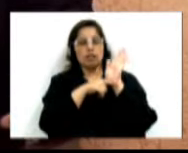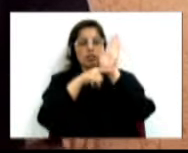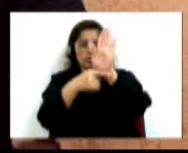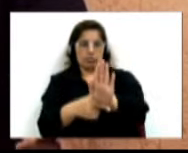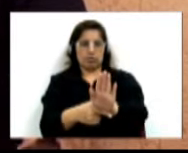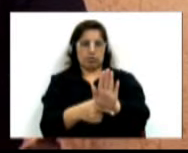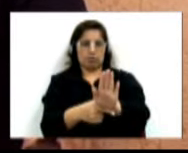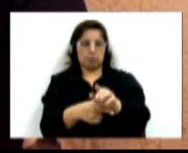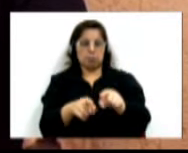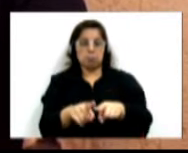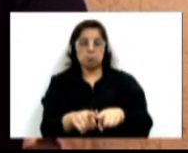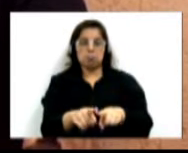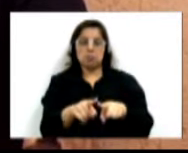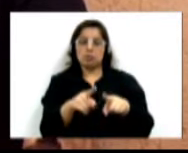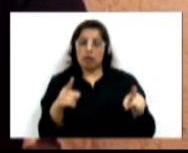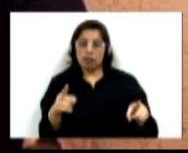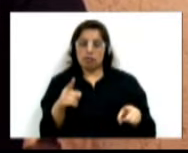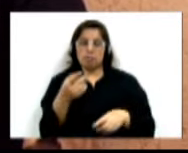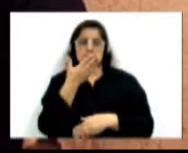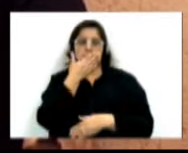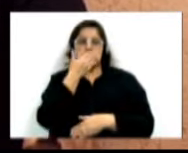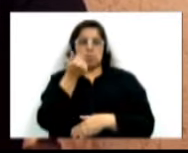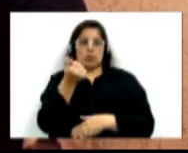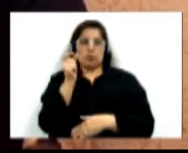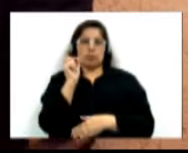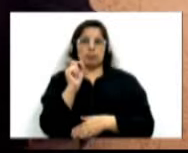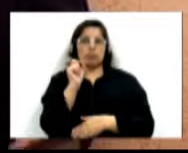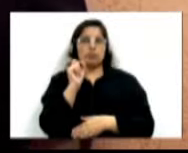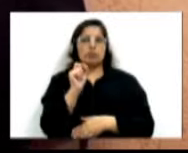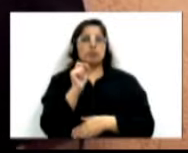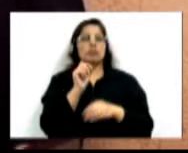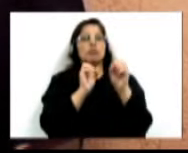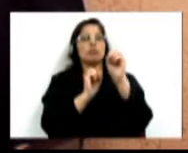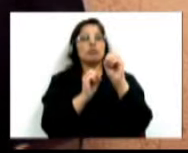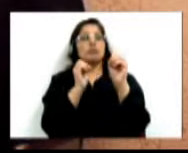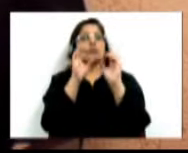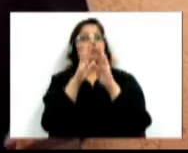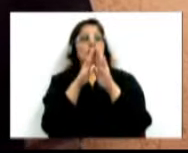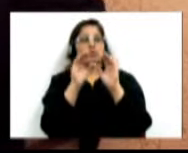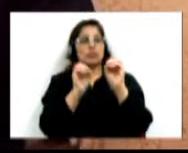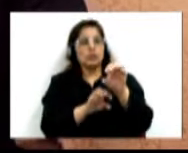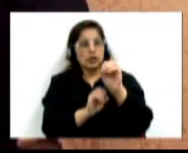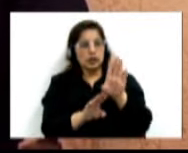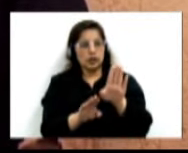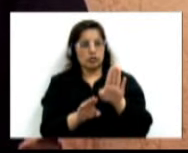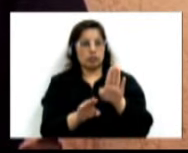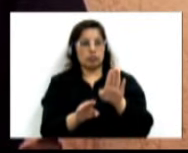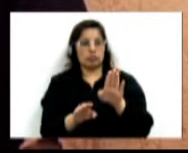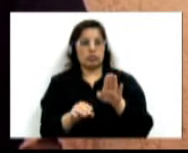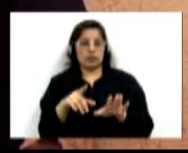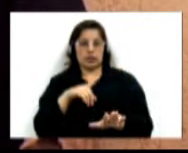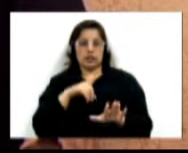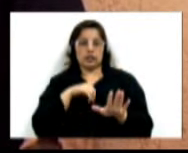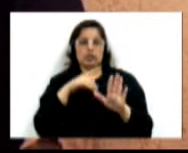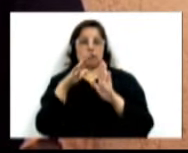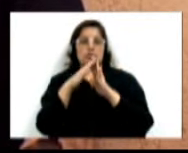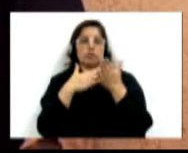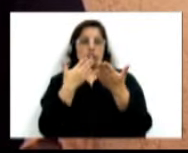A educação resolve os problemas do Brasil e dos brasileiros. Claro que eu não me refiro aqui a que todos um dia façam curso